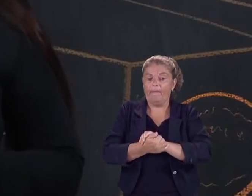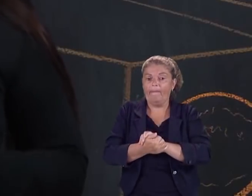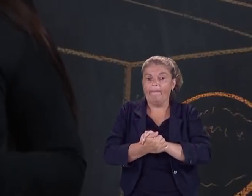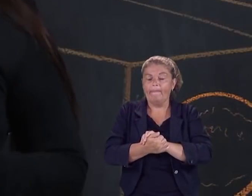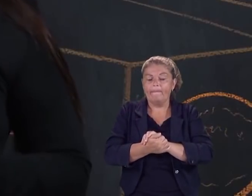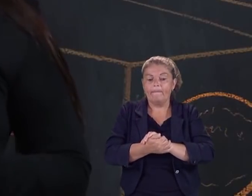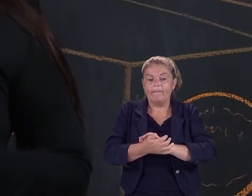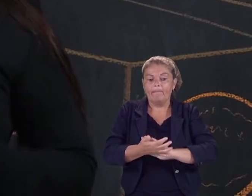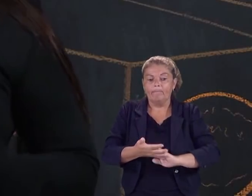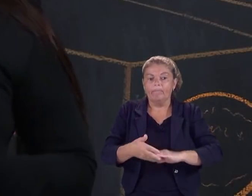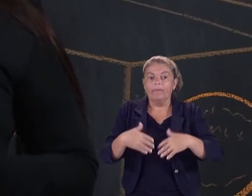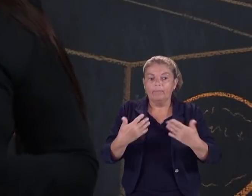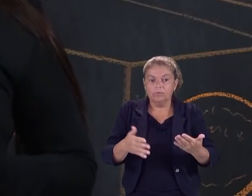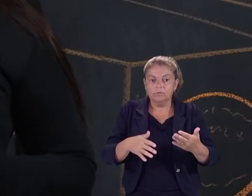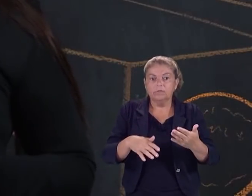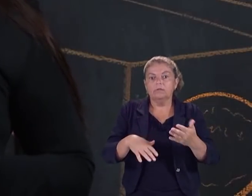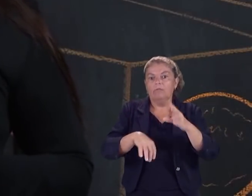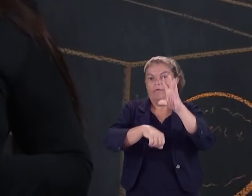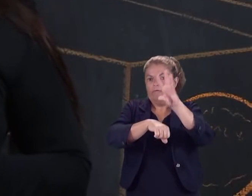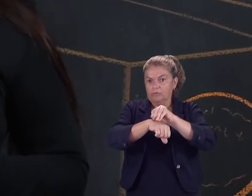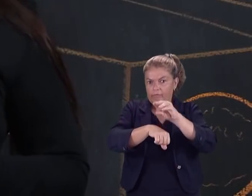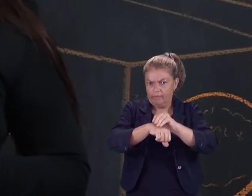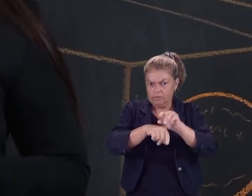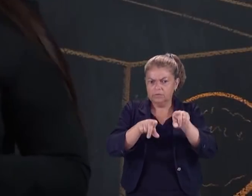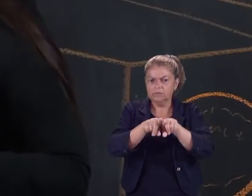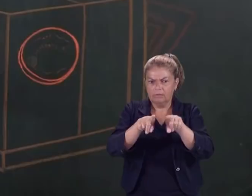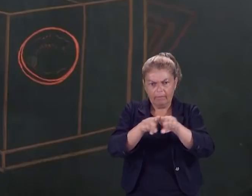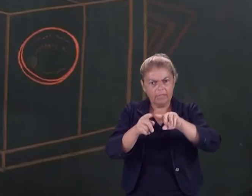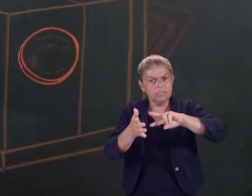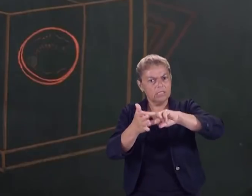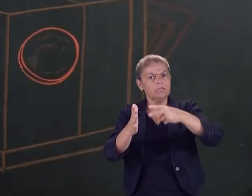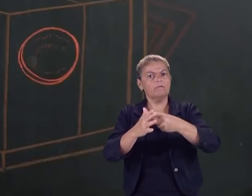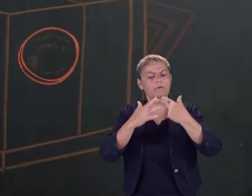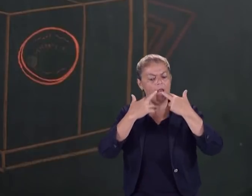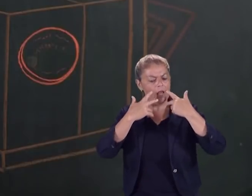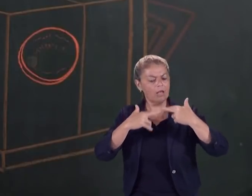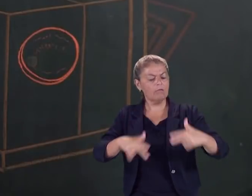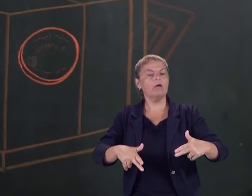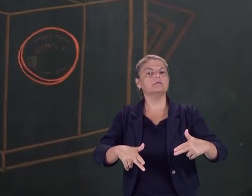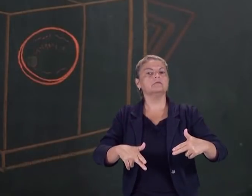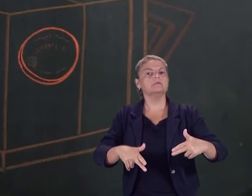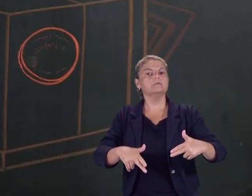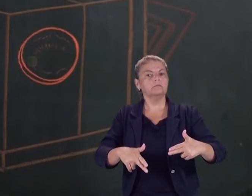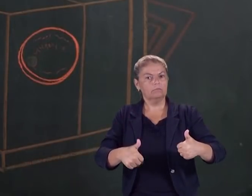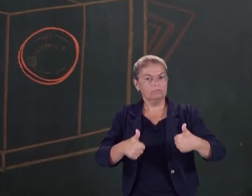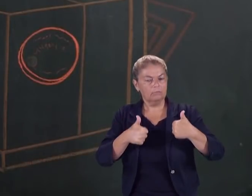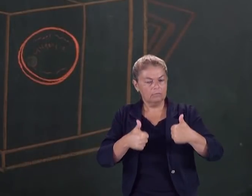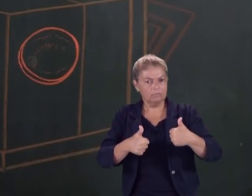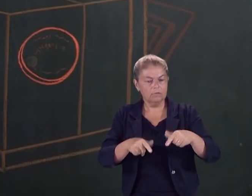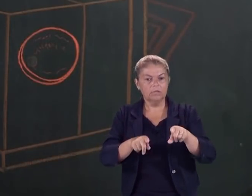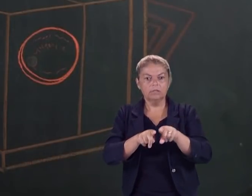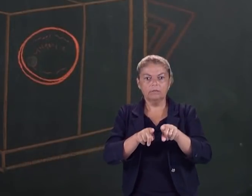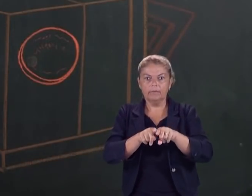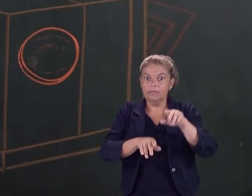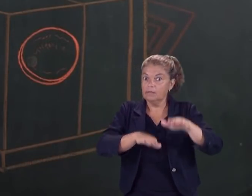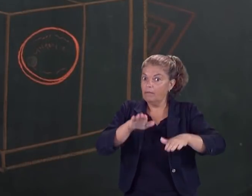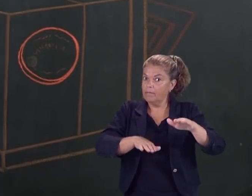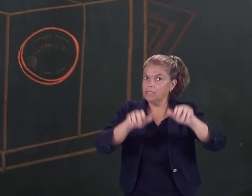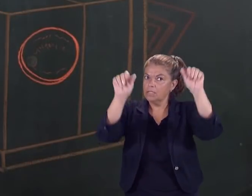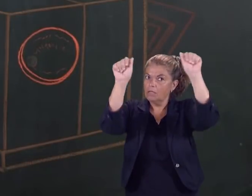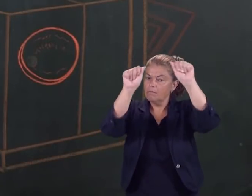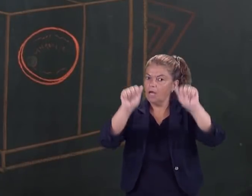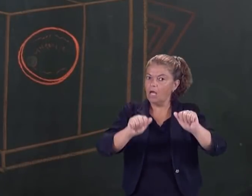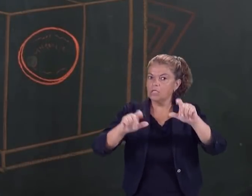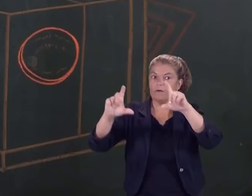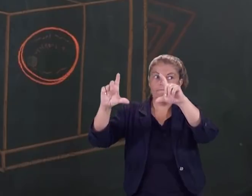artísticas, e a fotografia é uma linguagem artística também, né? E a comunicação, que é justamente pela imagem, né?